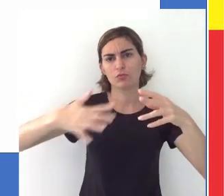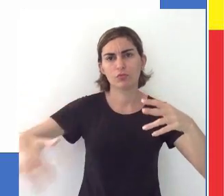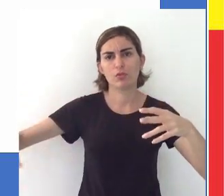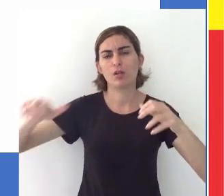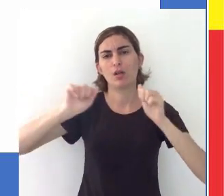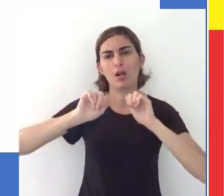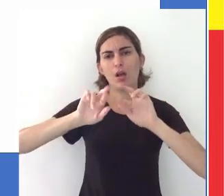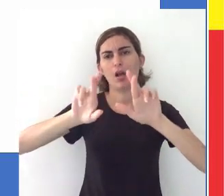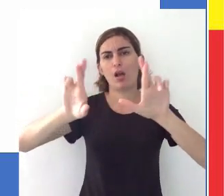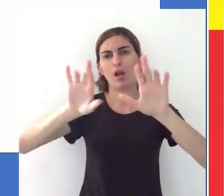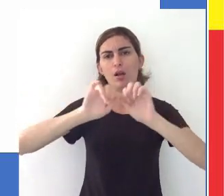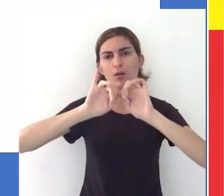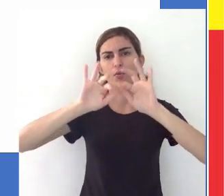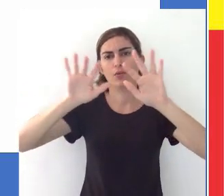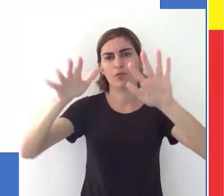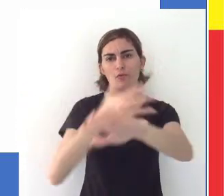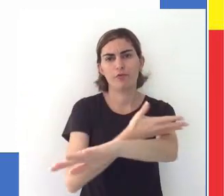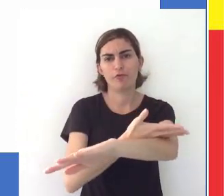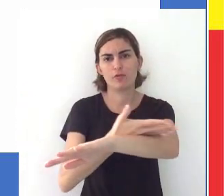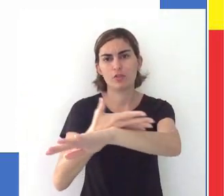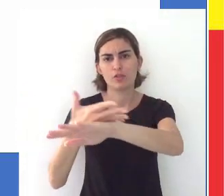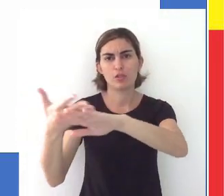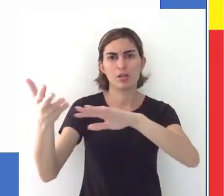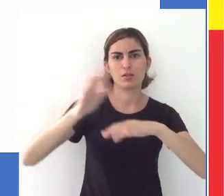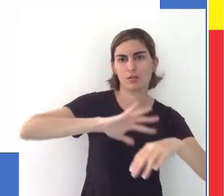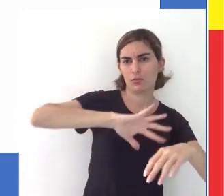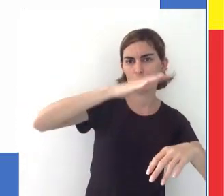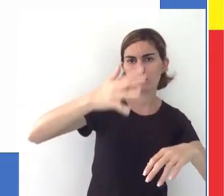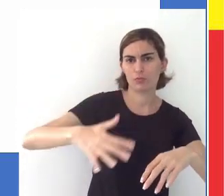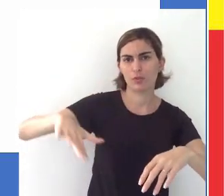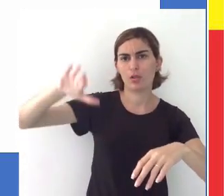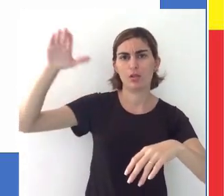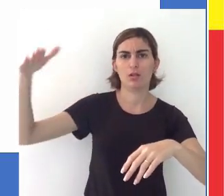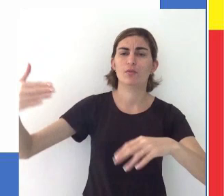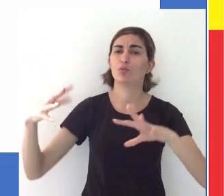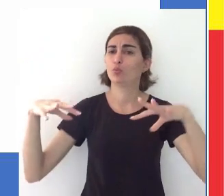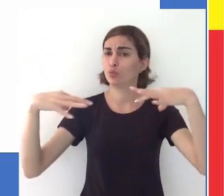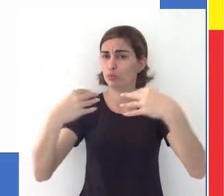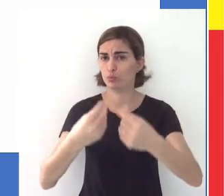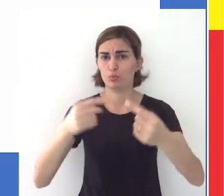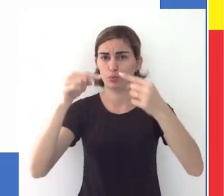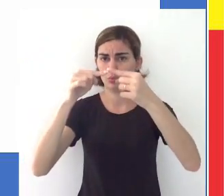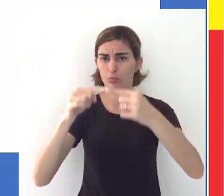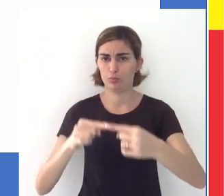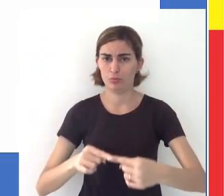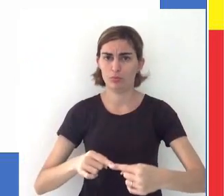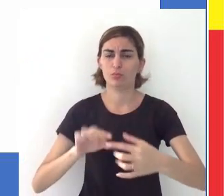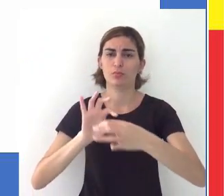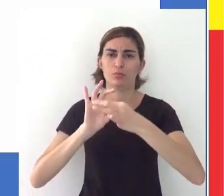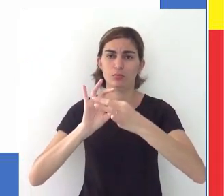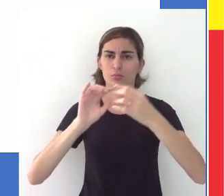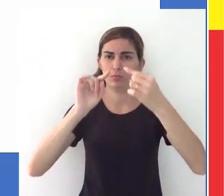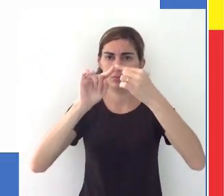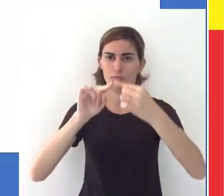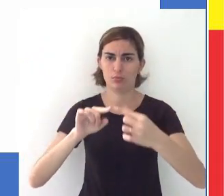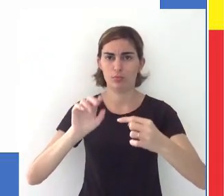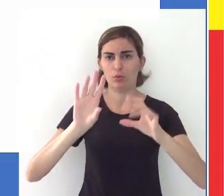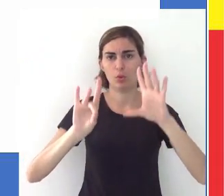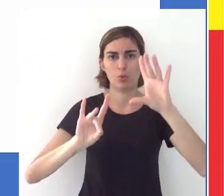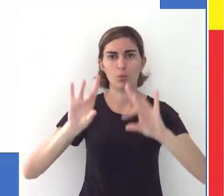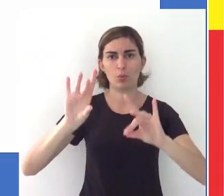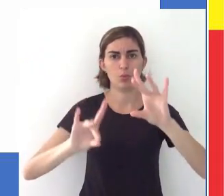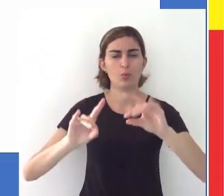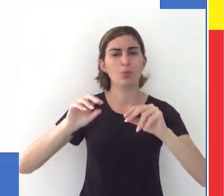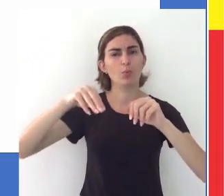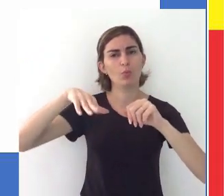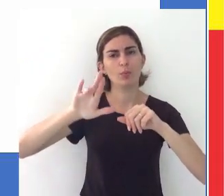marinhas, a massa de ar, vegetação e relevo. Então, todos esses fatores do clima, eles estão diretamente ligados à